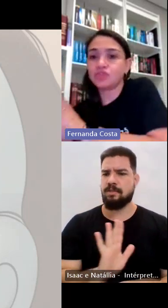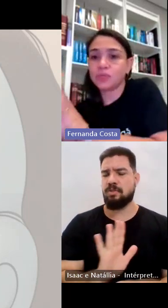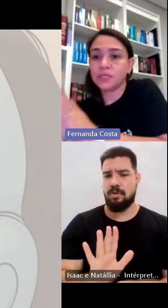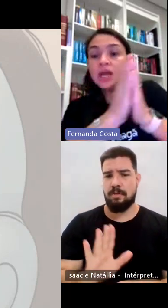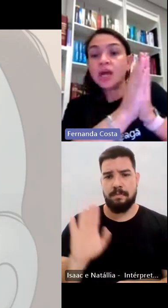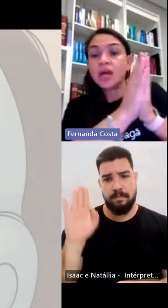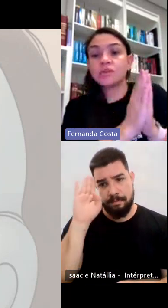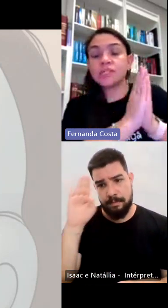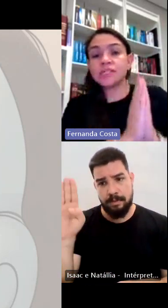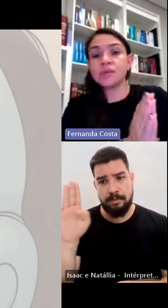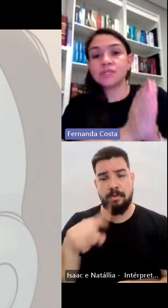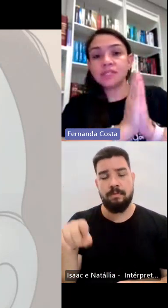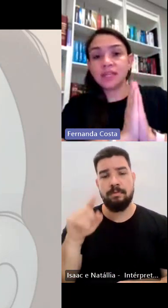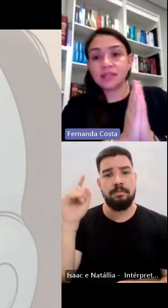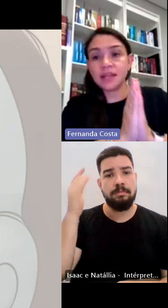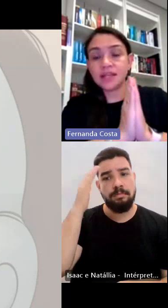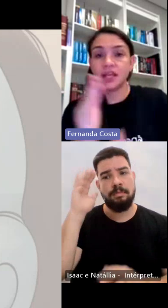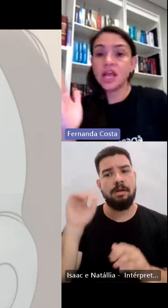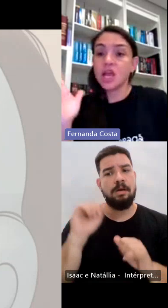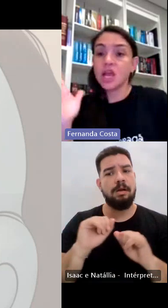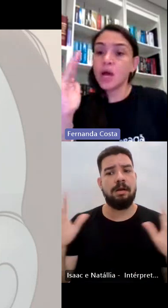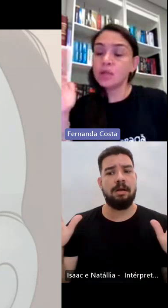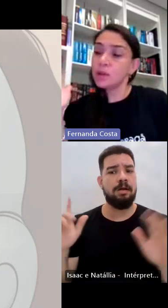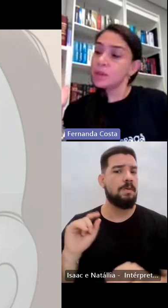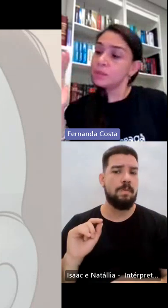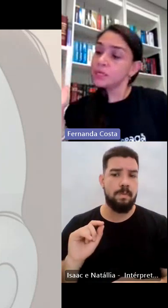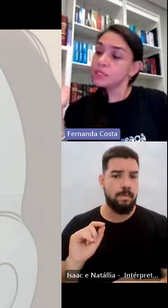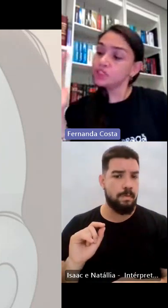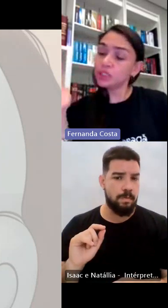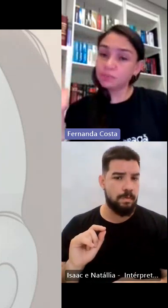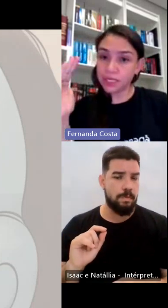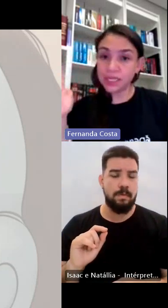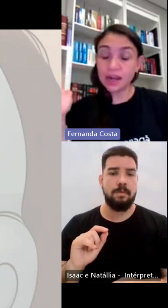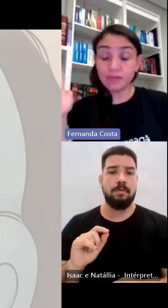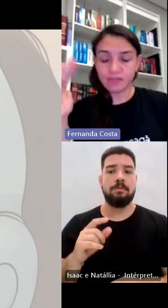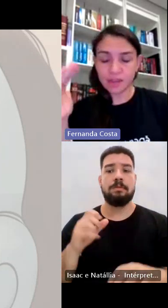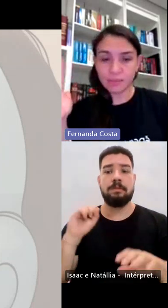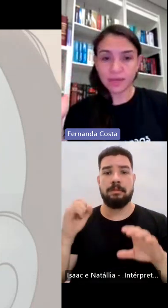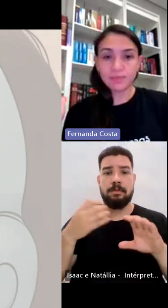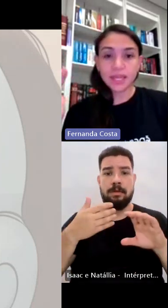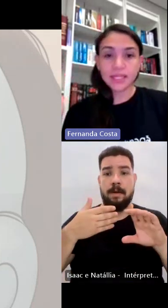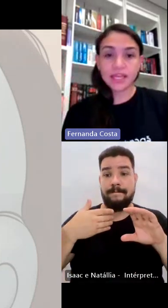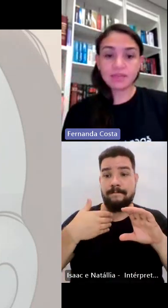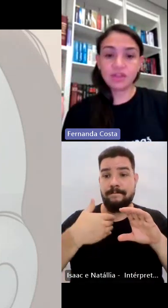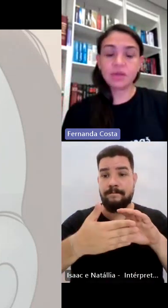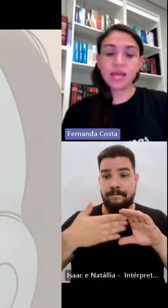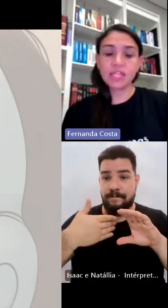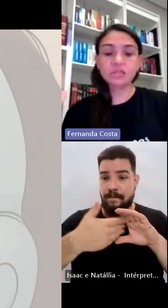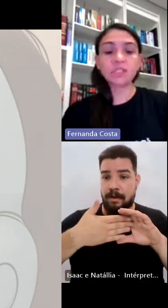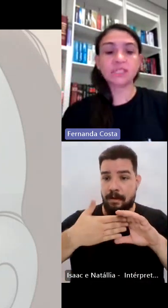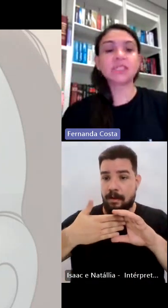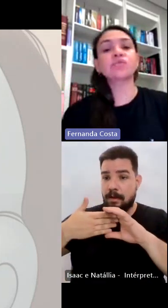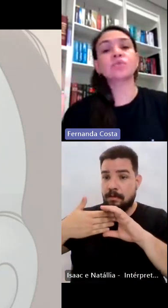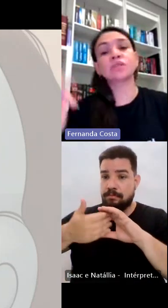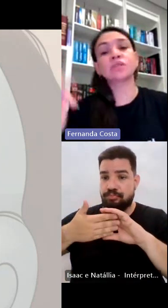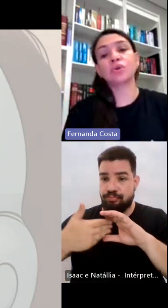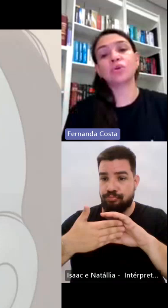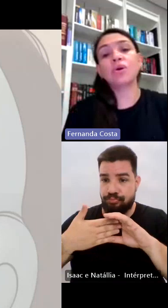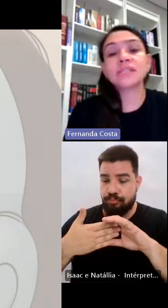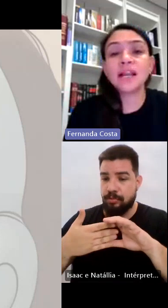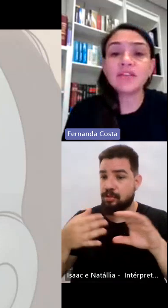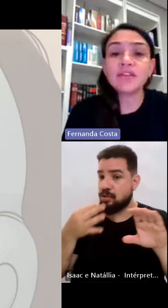entender disso aqui? Nós precisamos entender que quando a membrana timpânica ela vibra devido a respostas às